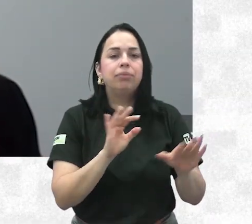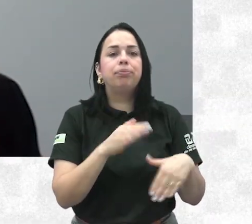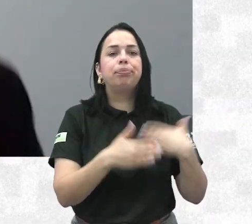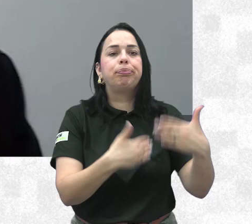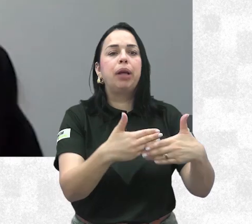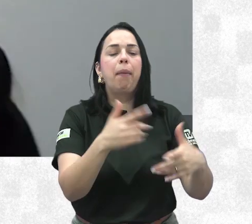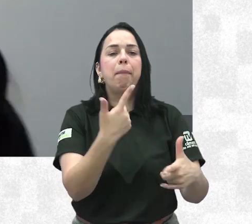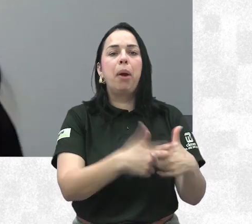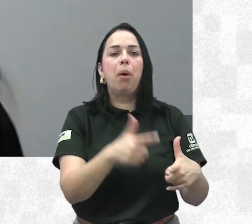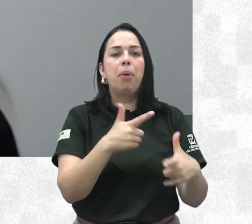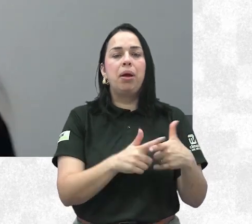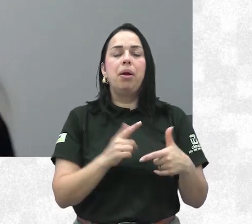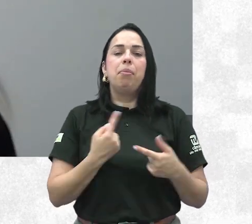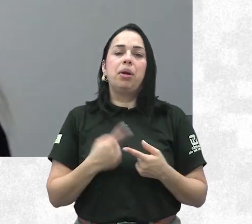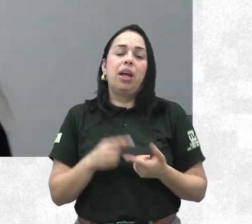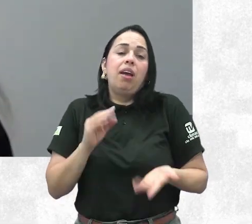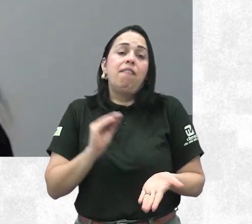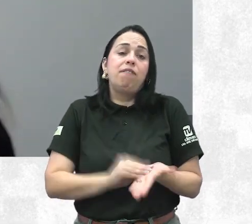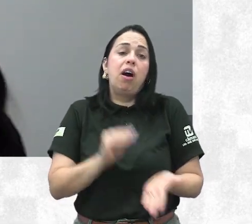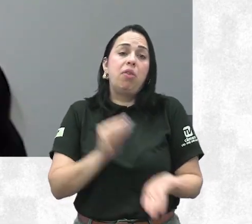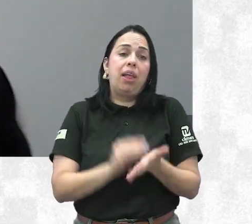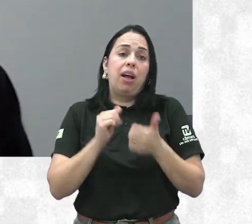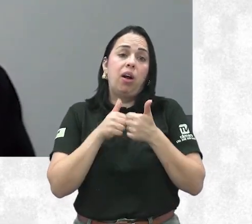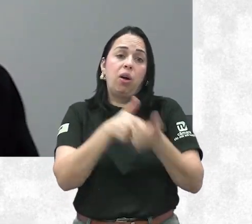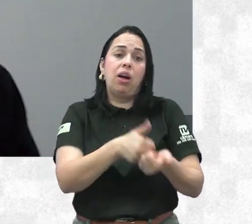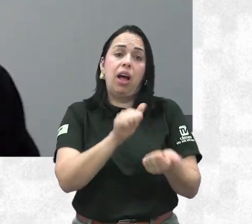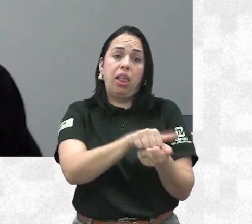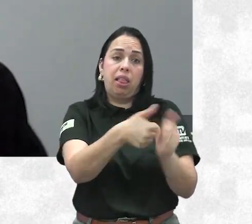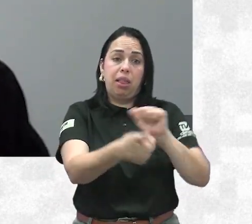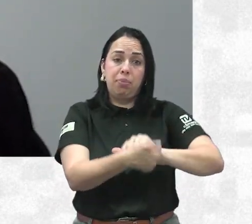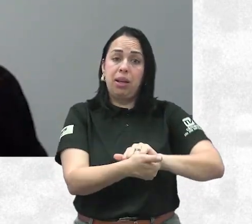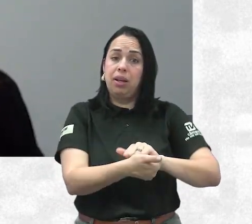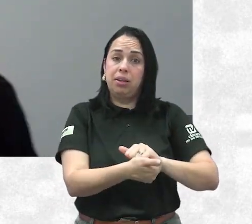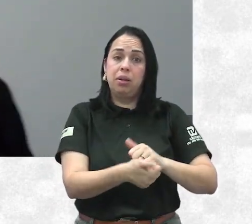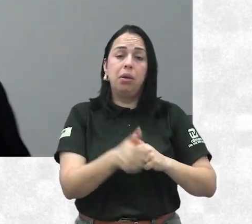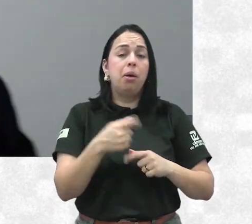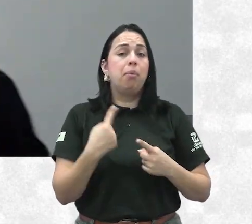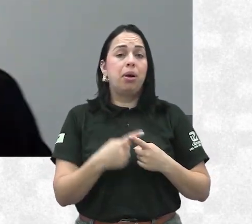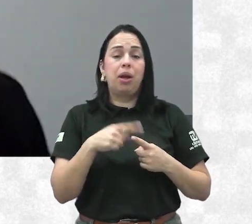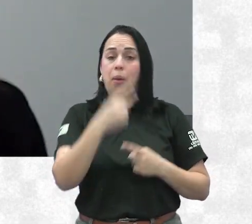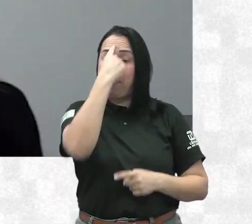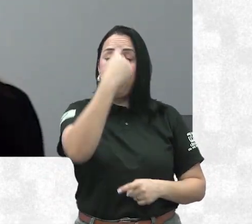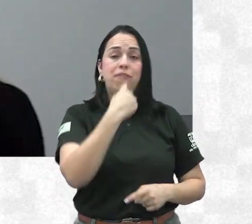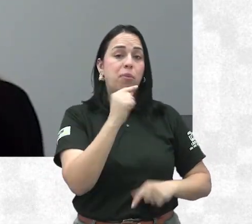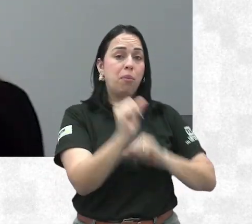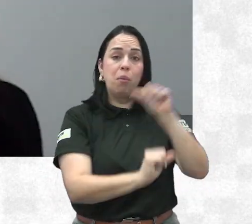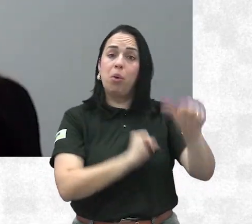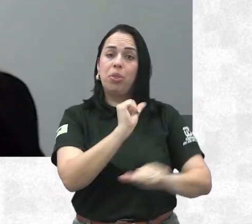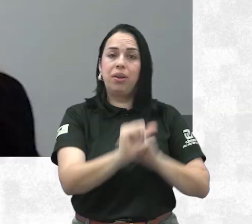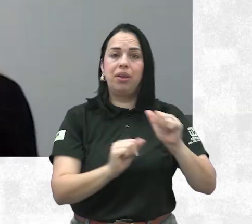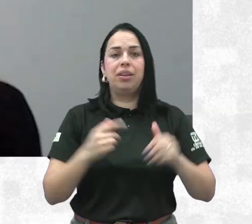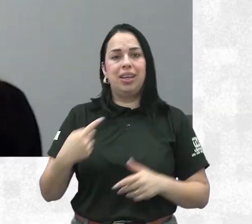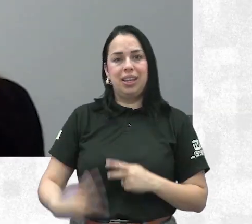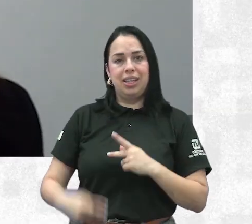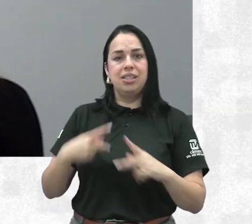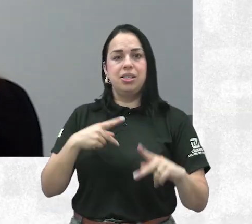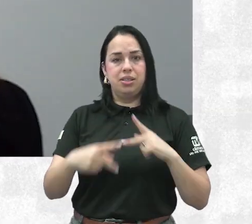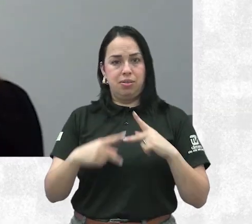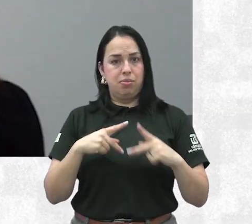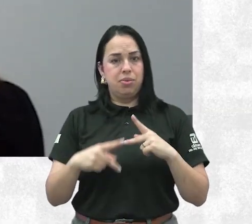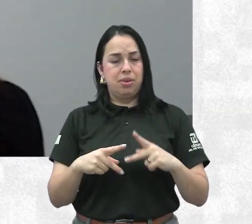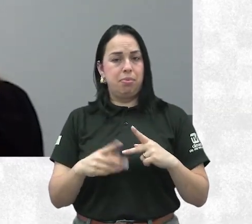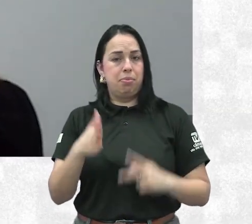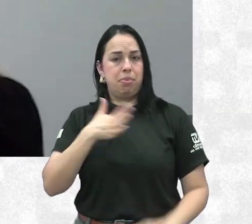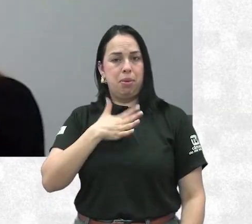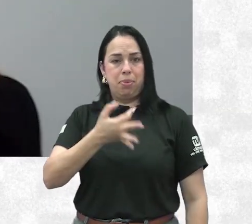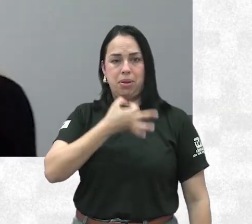ter alguns problemas, justamente porque não tem um acompanhamento dessas mudanças ao longo do tempo, né? Então, no caso de São José dos Campos,